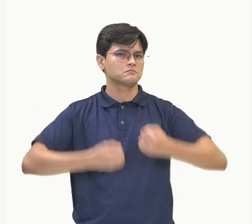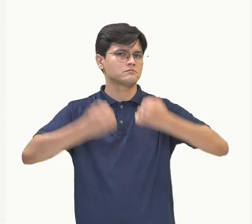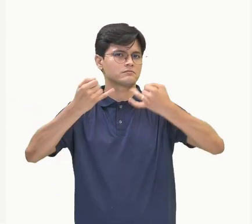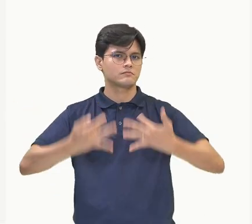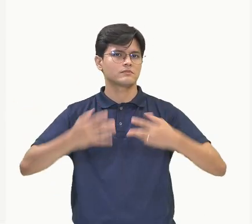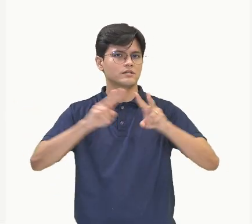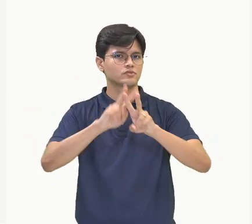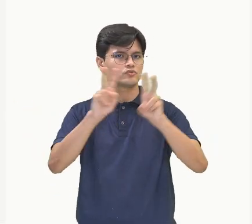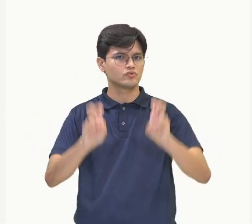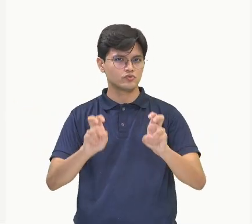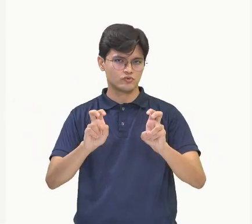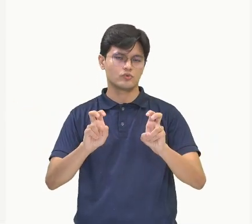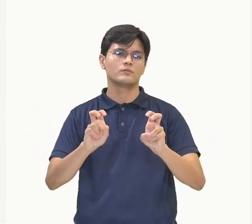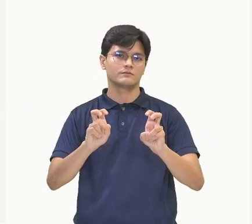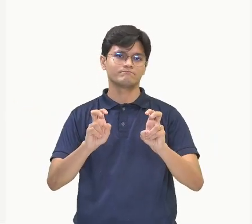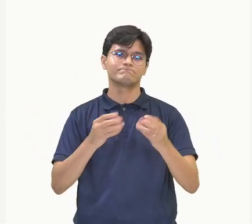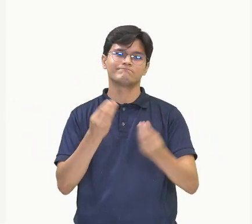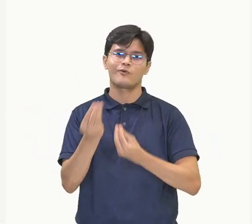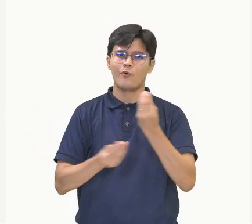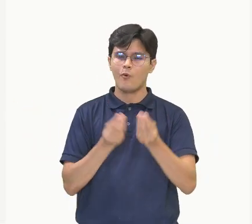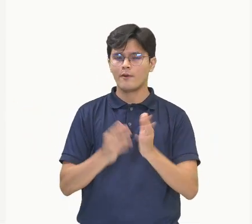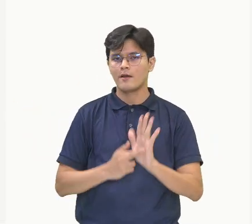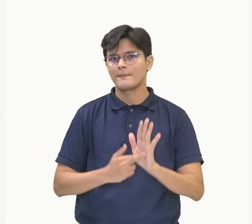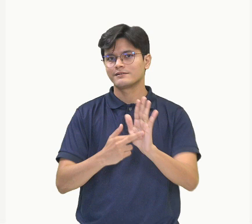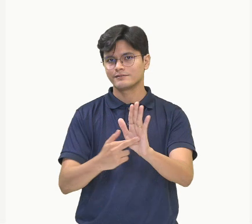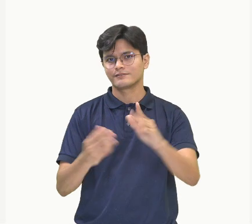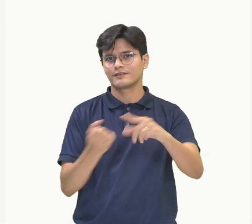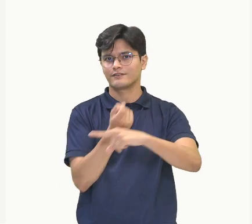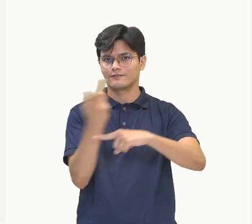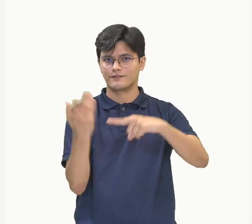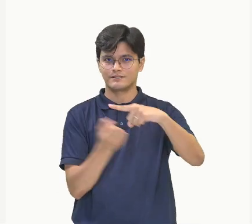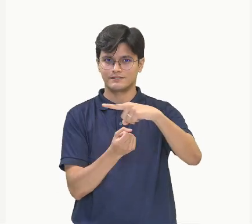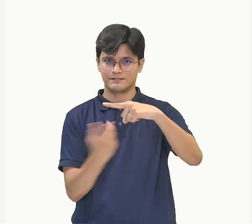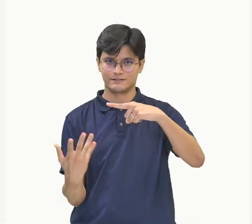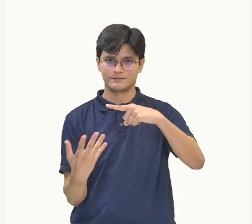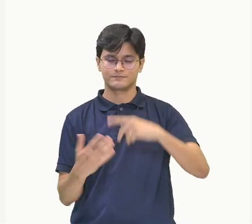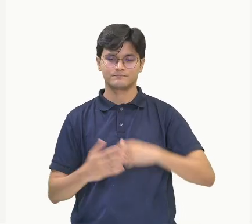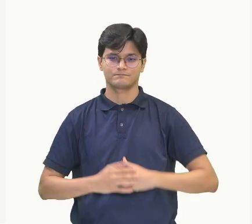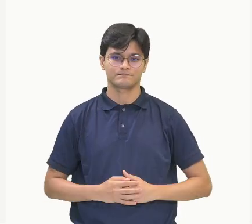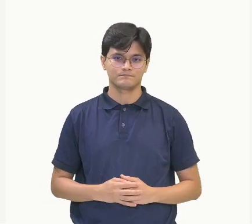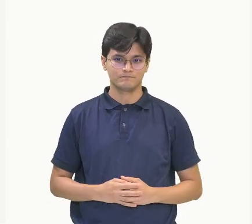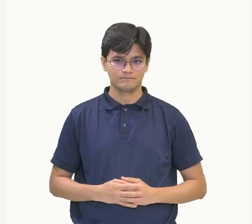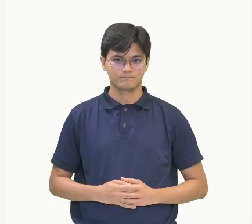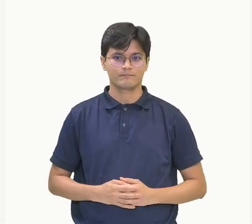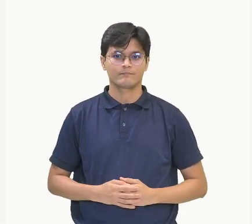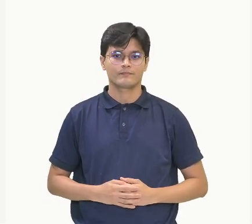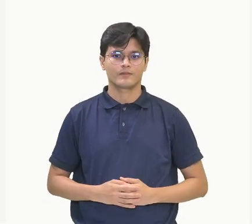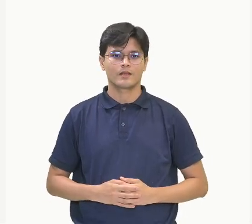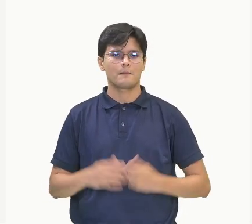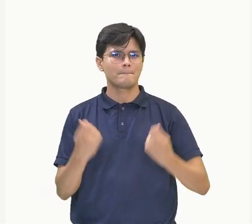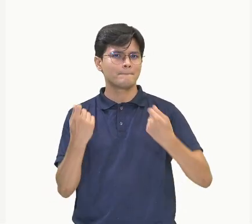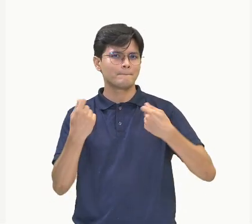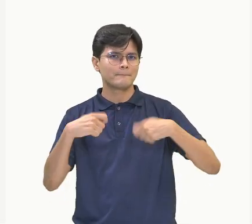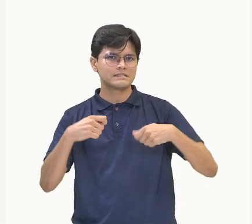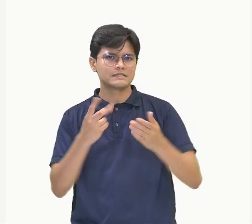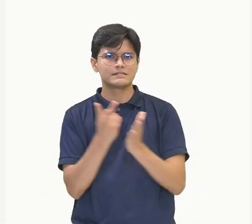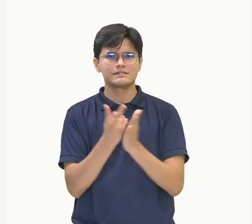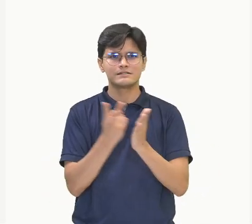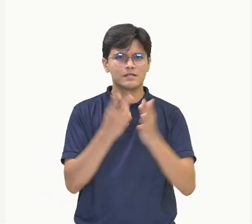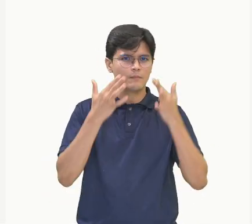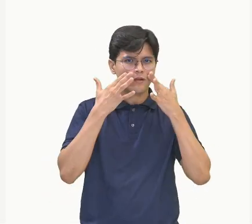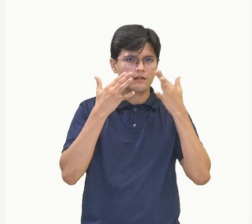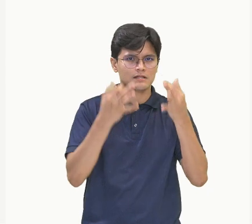forma, representar na forma de fração. E aqui eu tenho que sempre olhar a